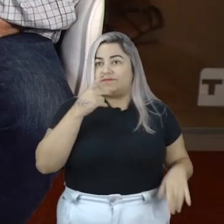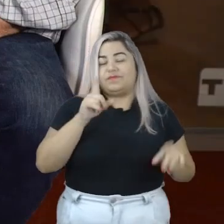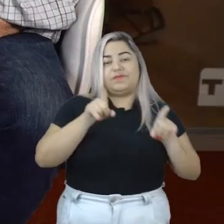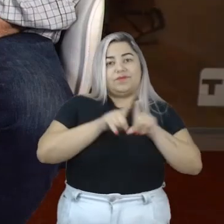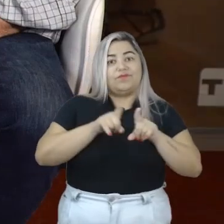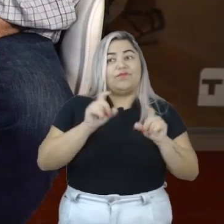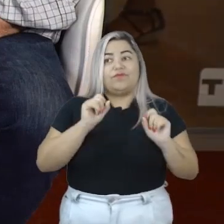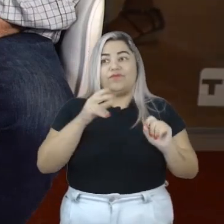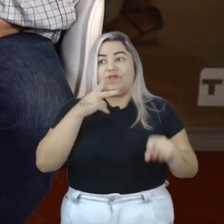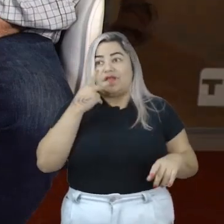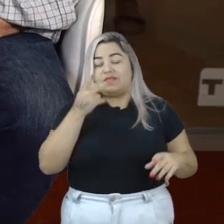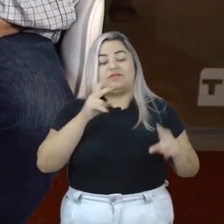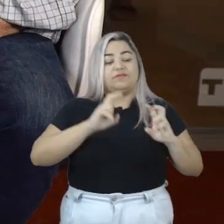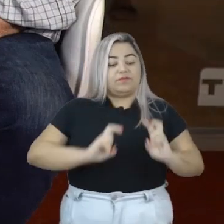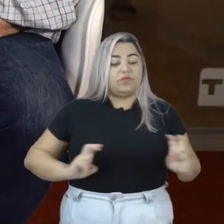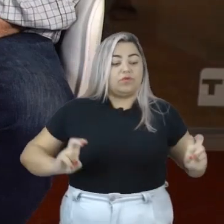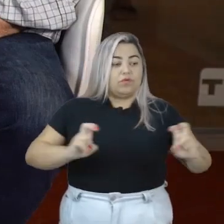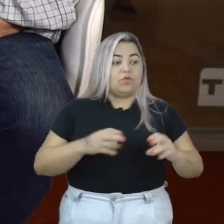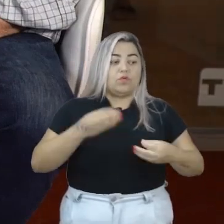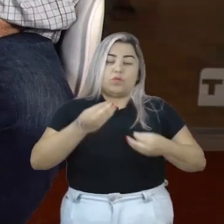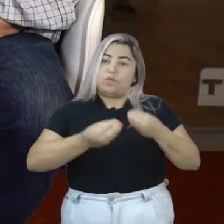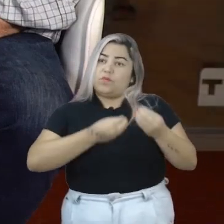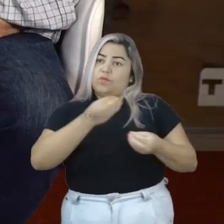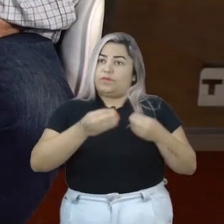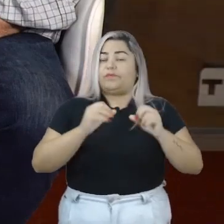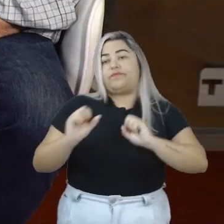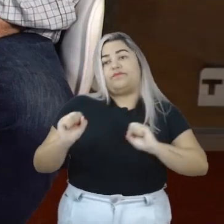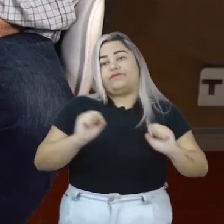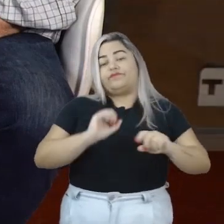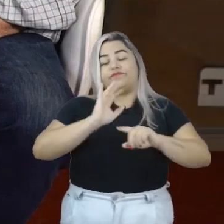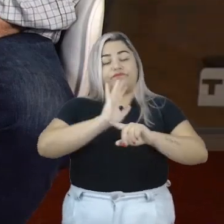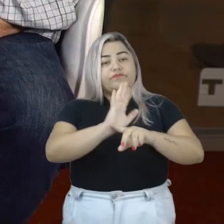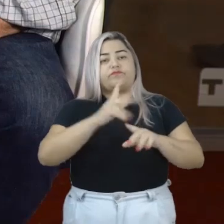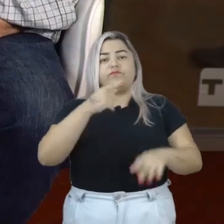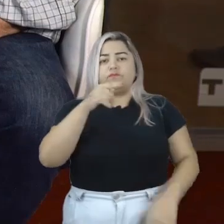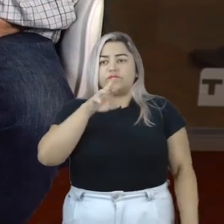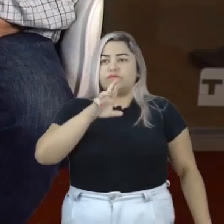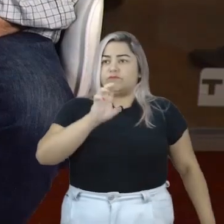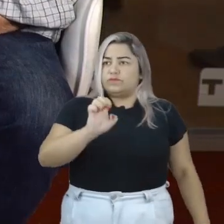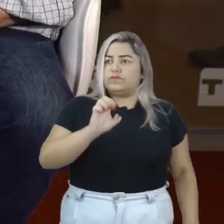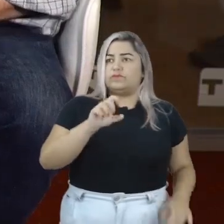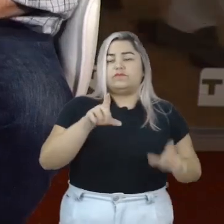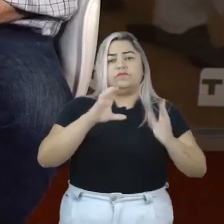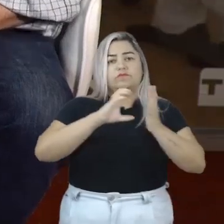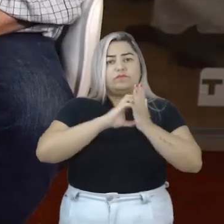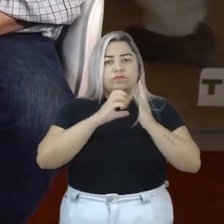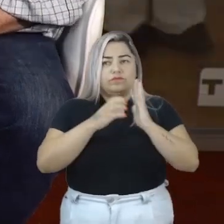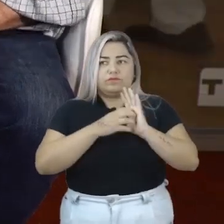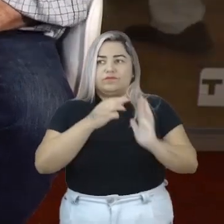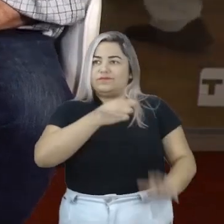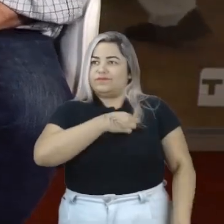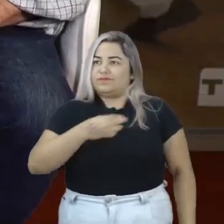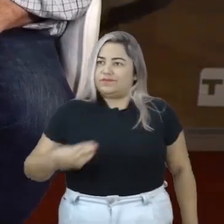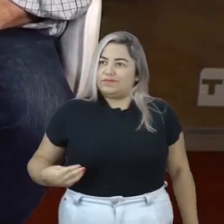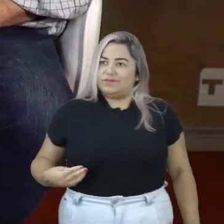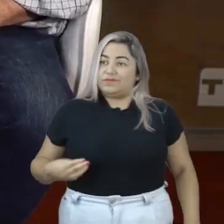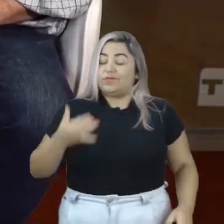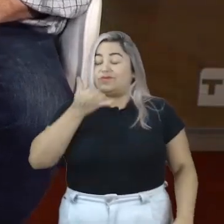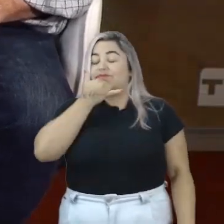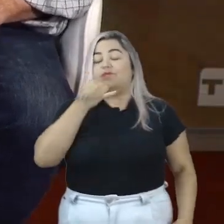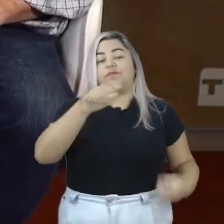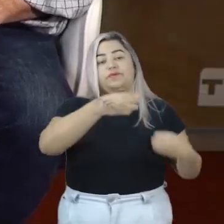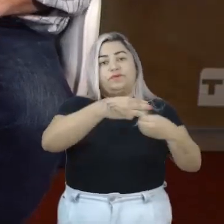foi tratado na mesa e como isso pode ajudar os nossos pré-candidatos e pré-candidatas nos municípios. Olha, a